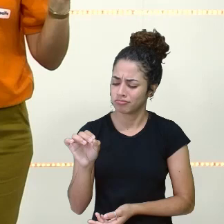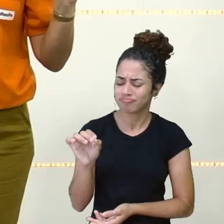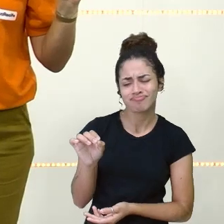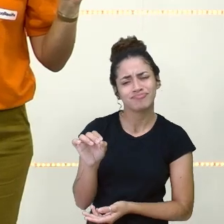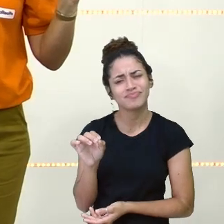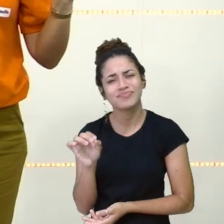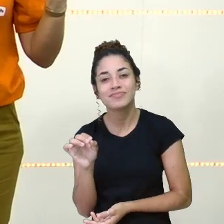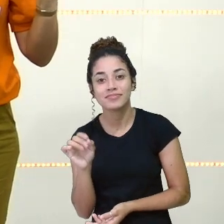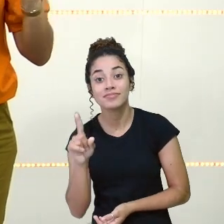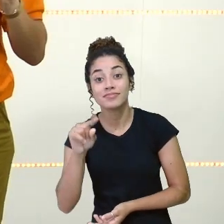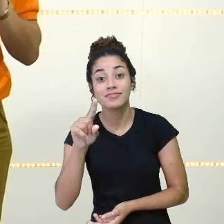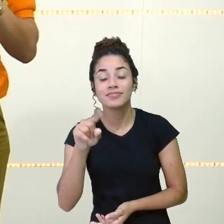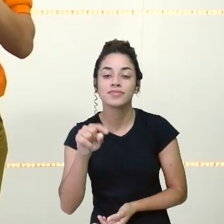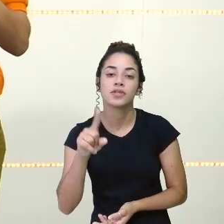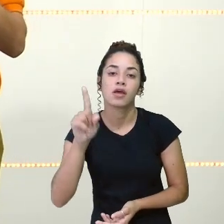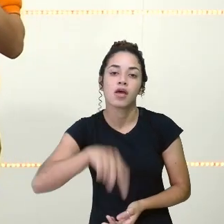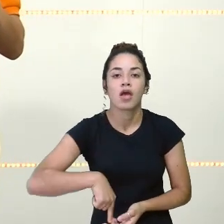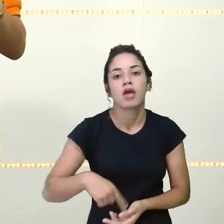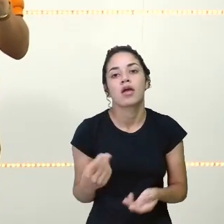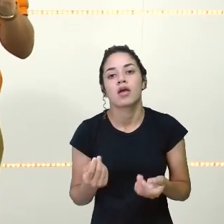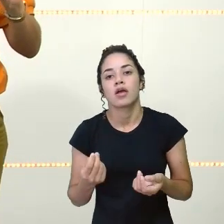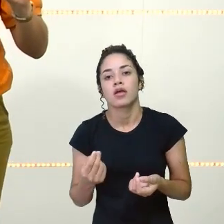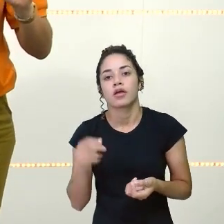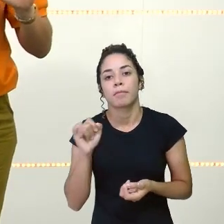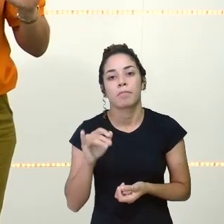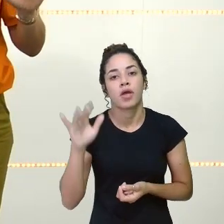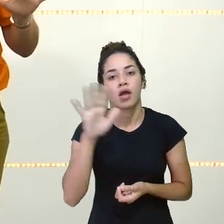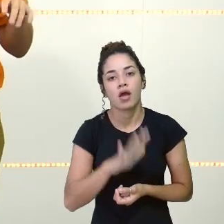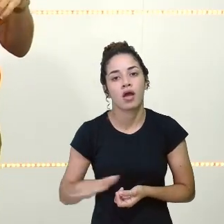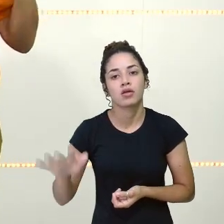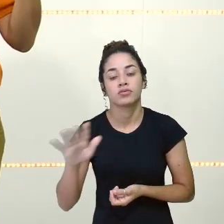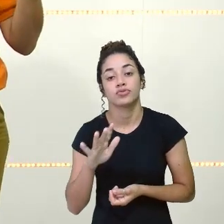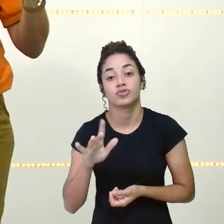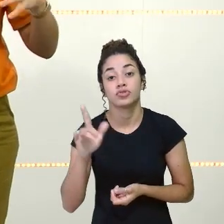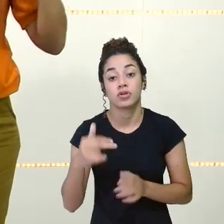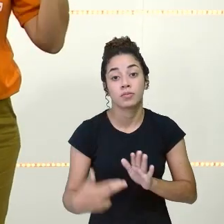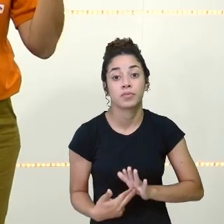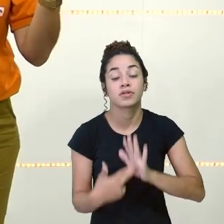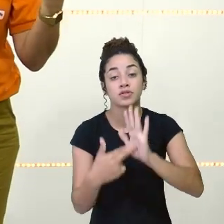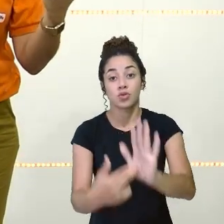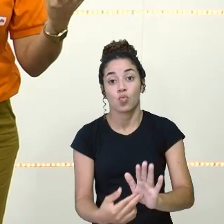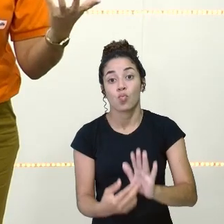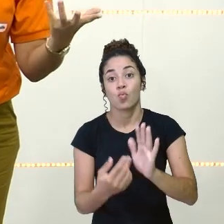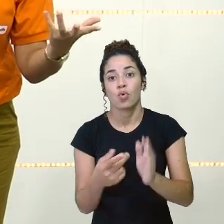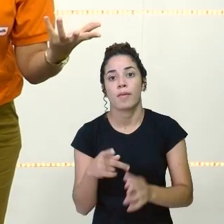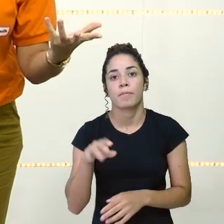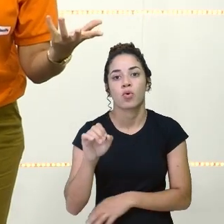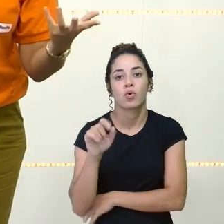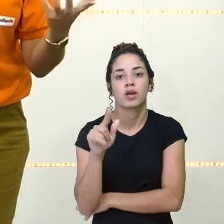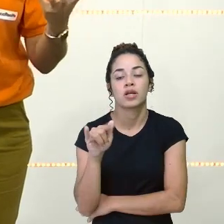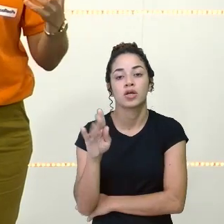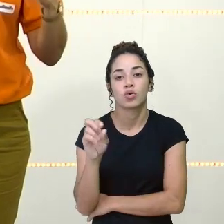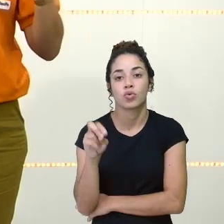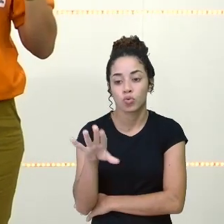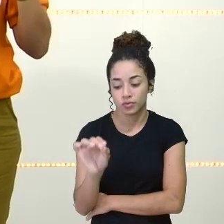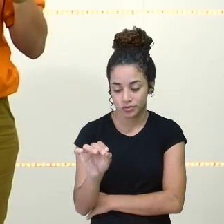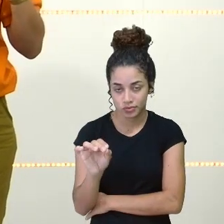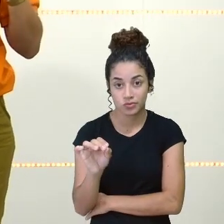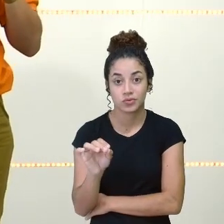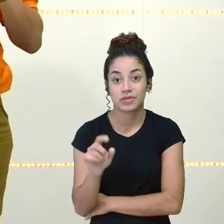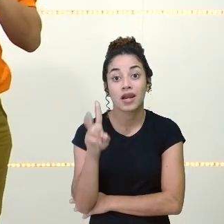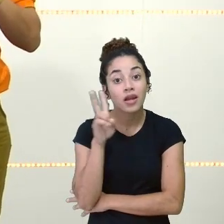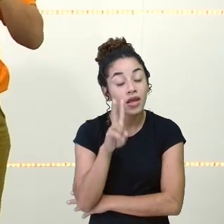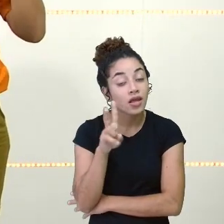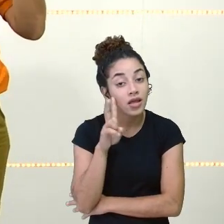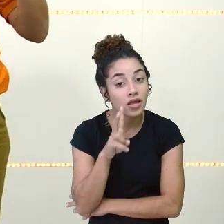Poliedro são aquelas figuras que são representadas por polígonos. Lembra?